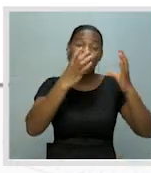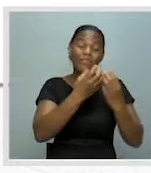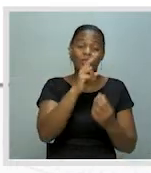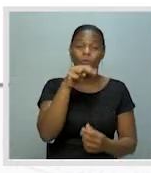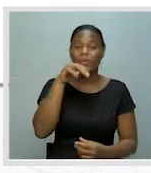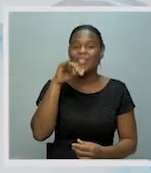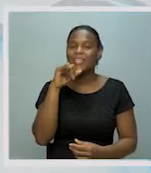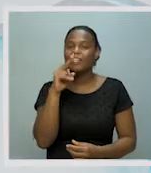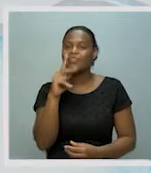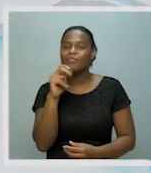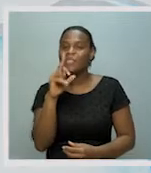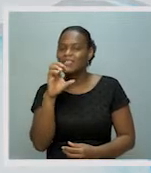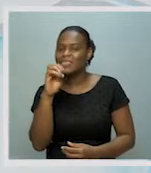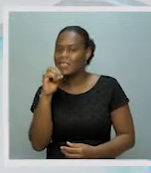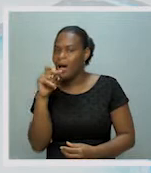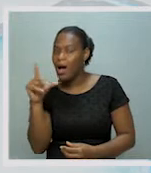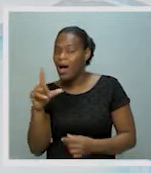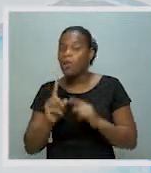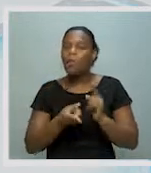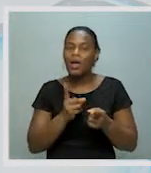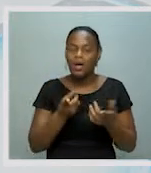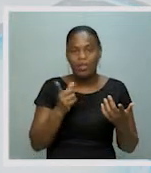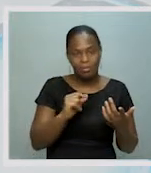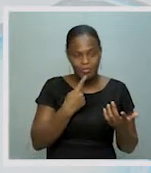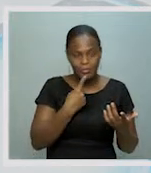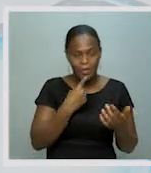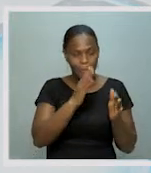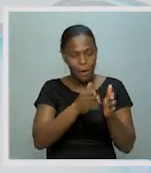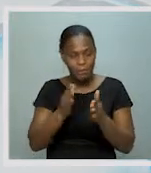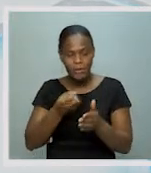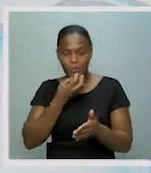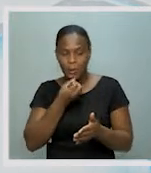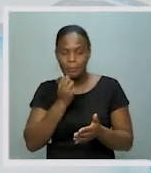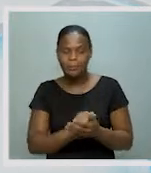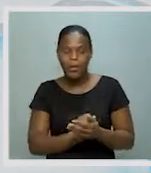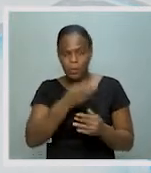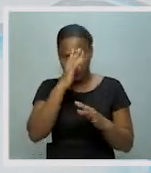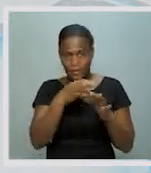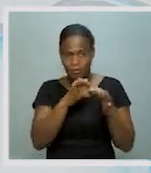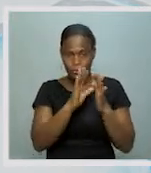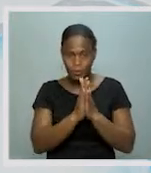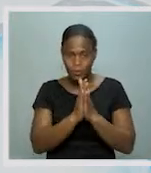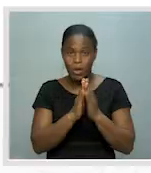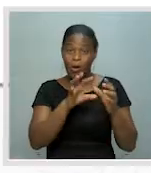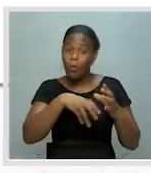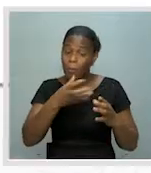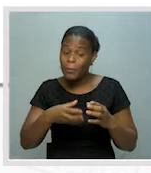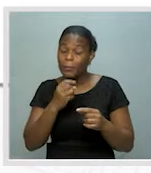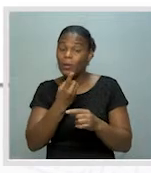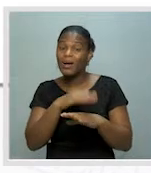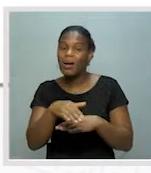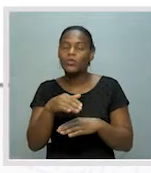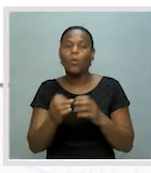fenômeno religioso? Vamos por partes, então. O fenômeno religioso é complexo devido